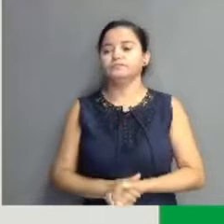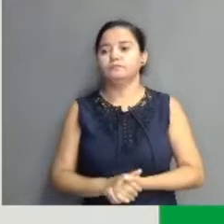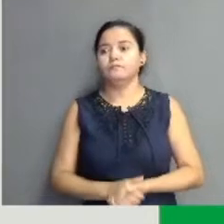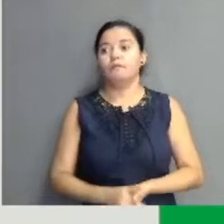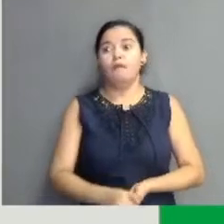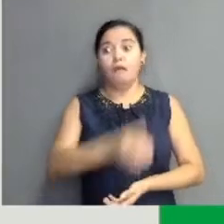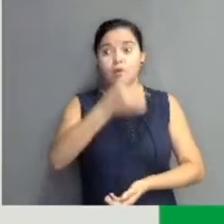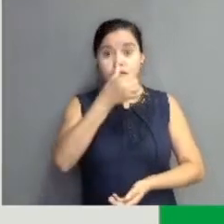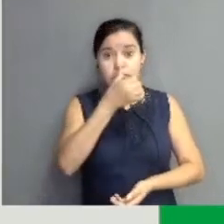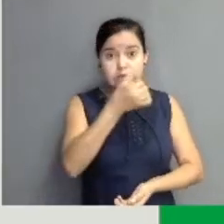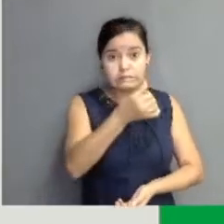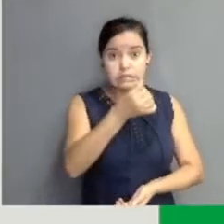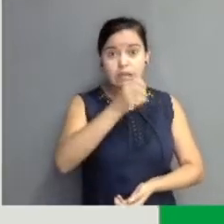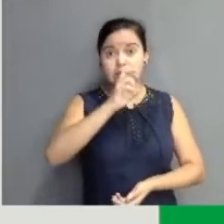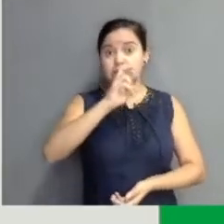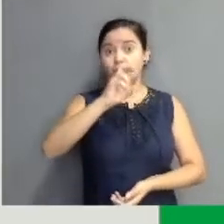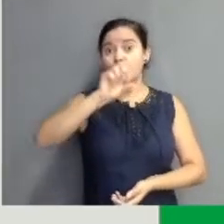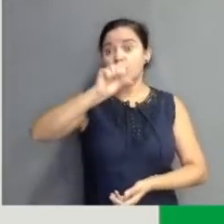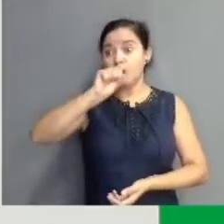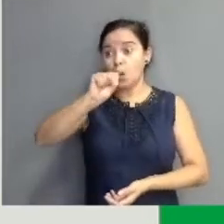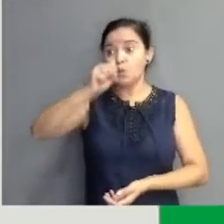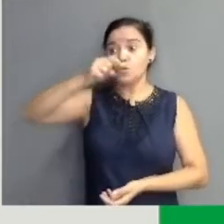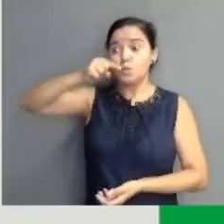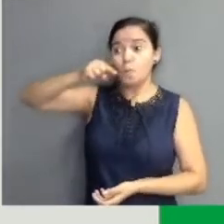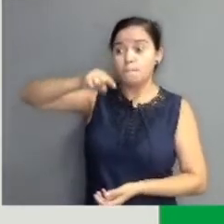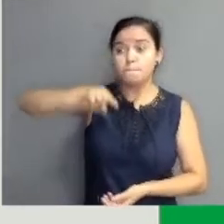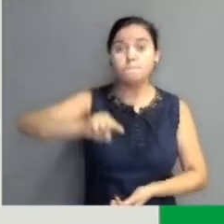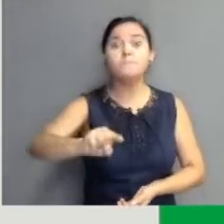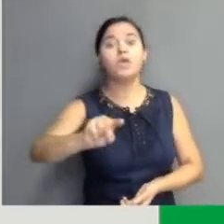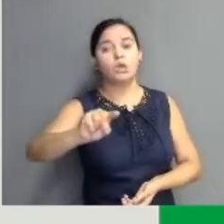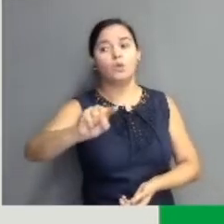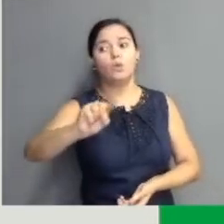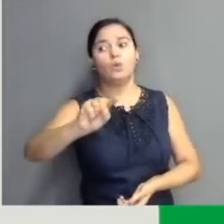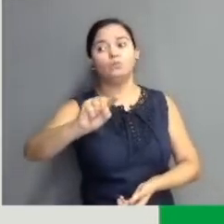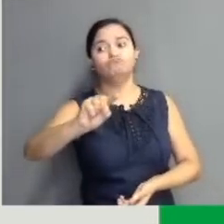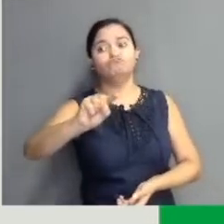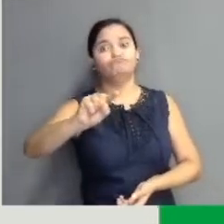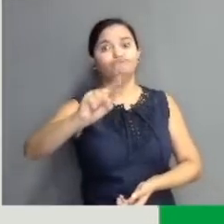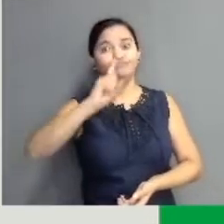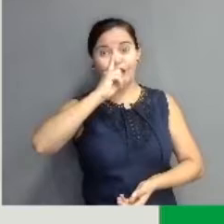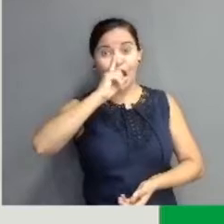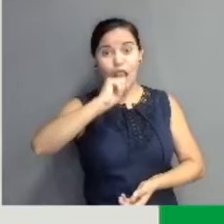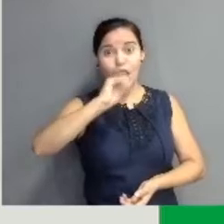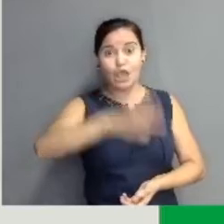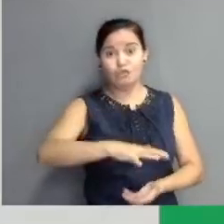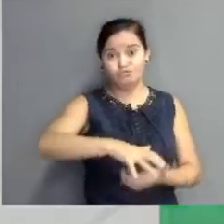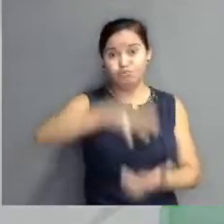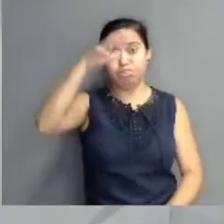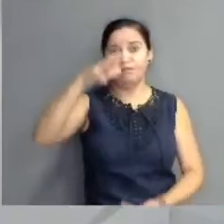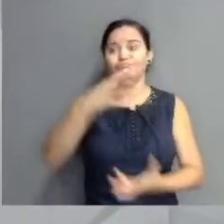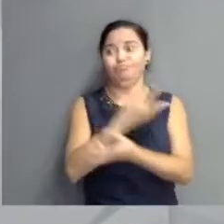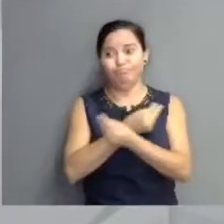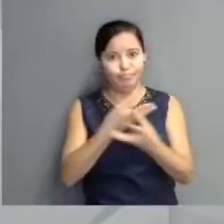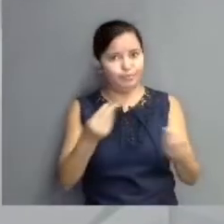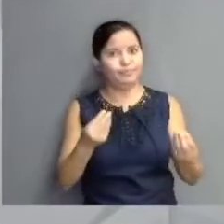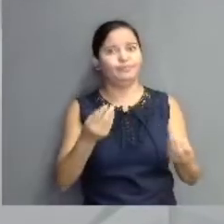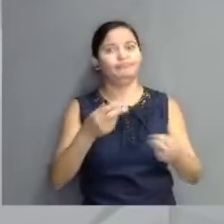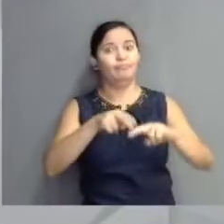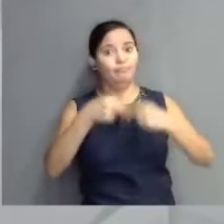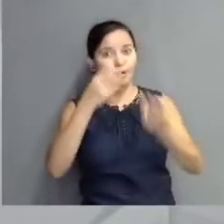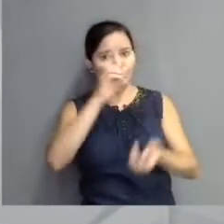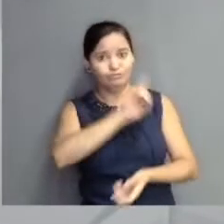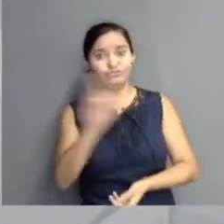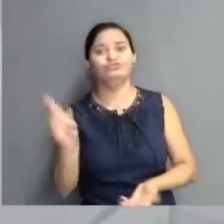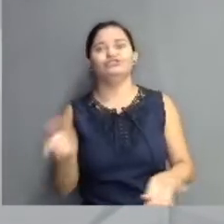658 mil toneladas por dia de lixo é produzido nos Estados Unidos. Por favor, produção, próximo